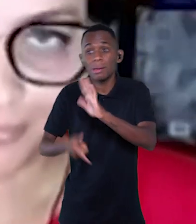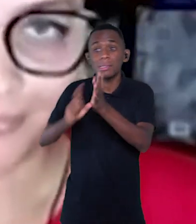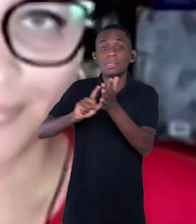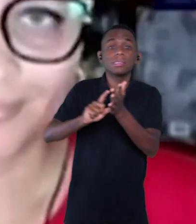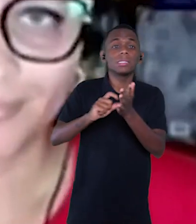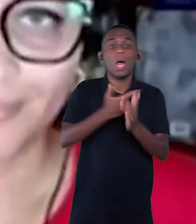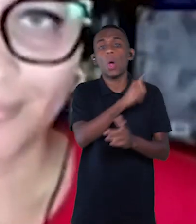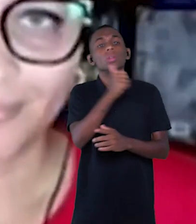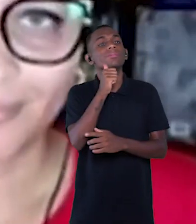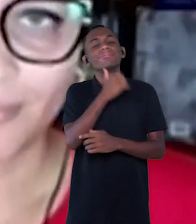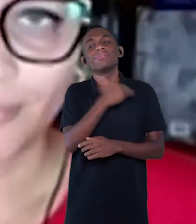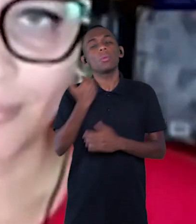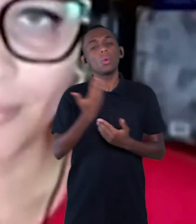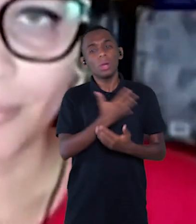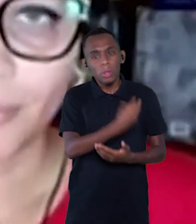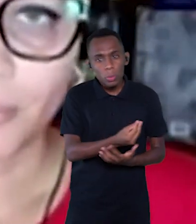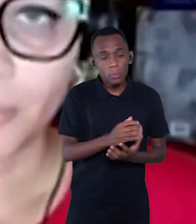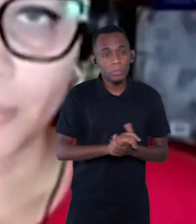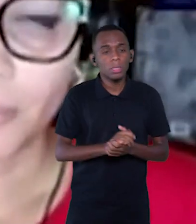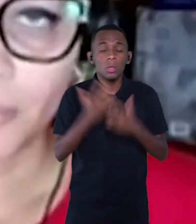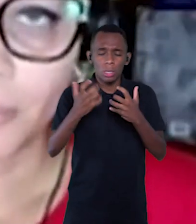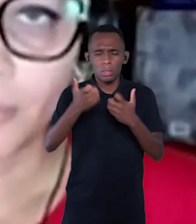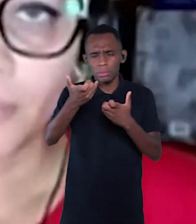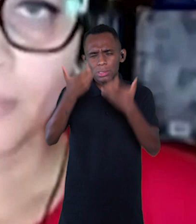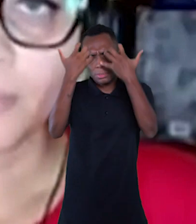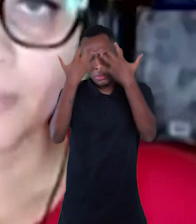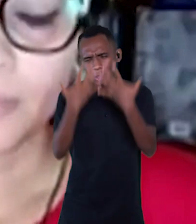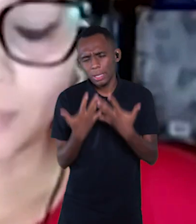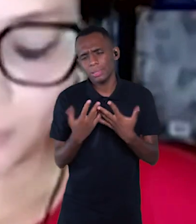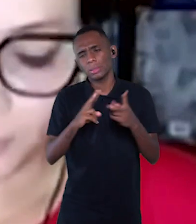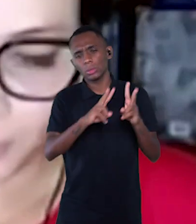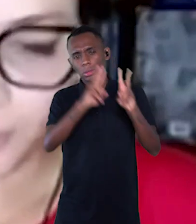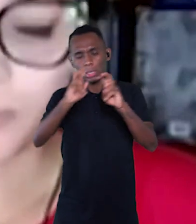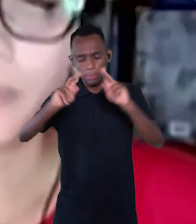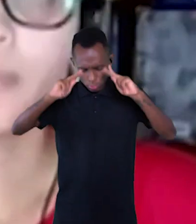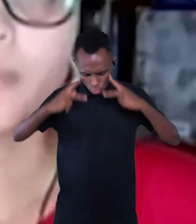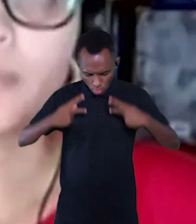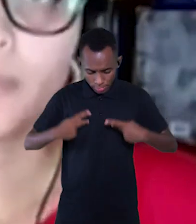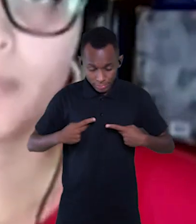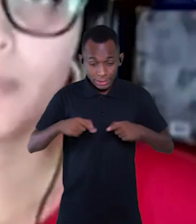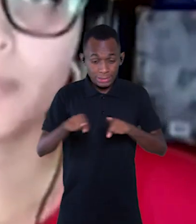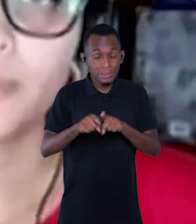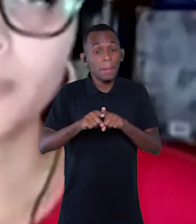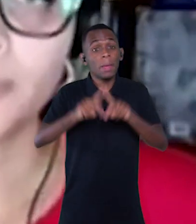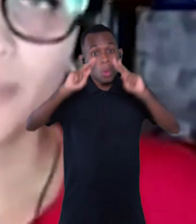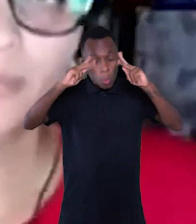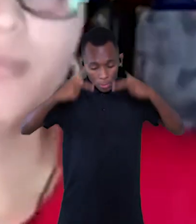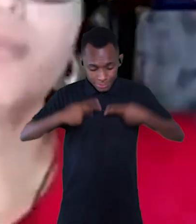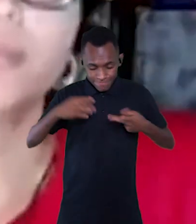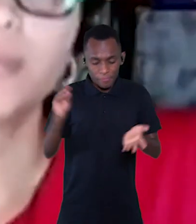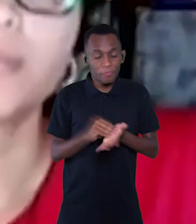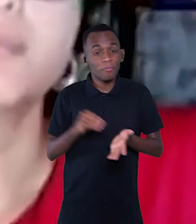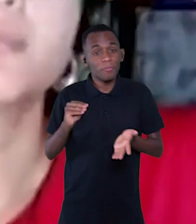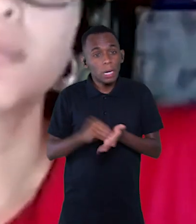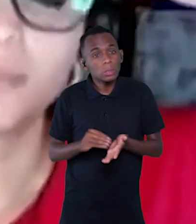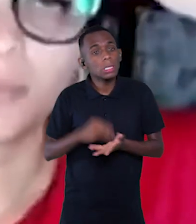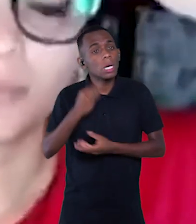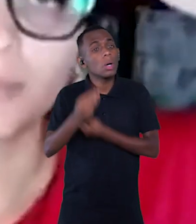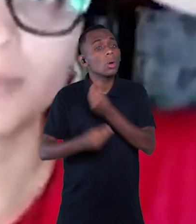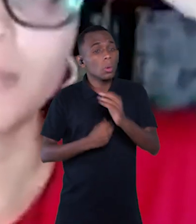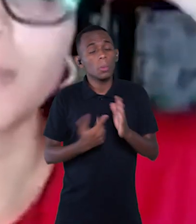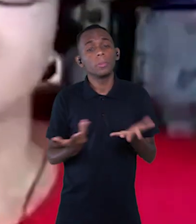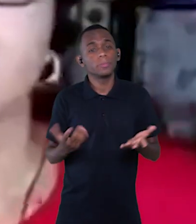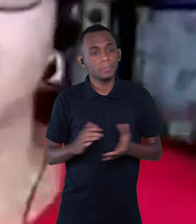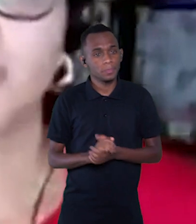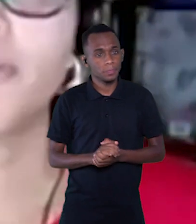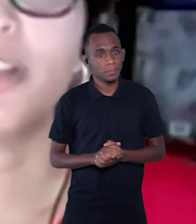para falar um pouco também dessa humanização, né? Que é o seu trabalho, e essa desumanização que também é recorrente,